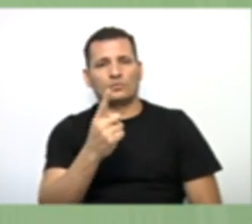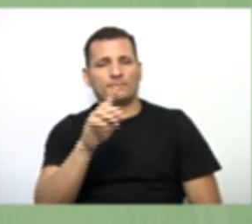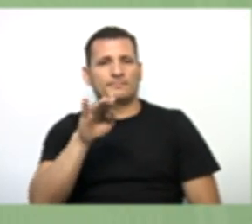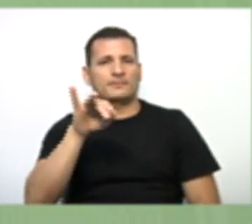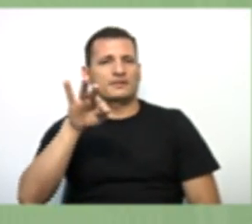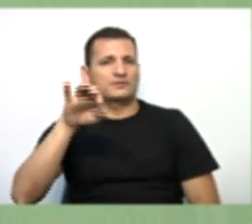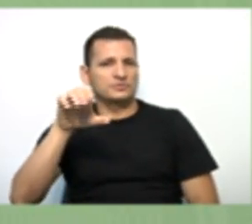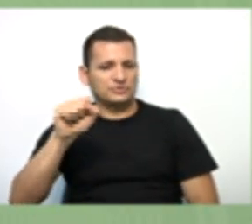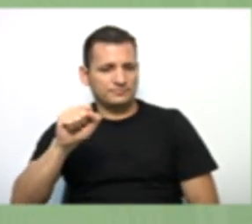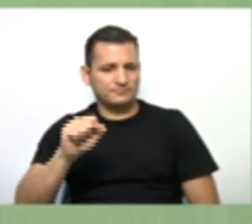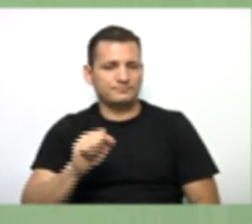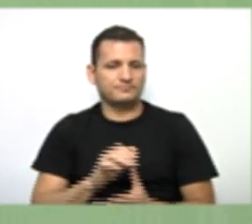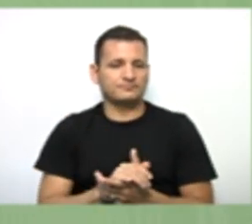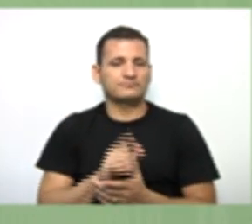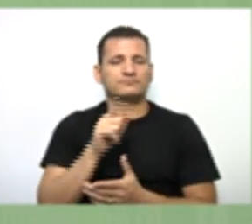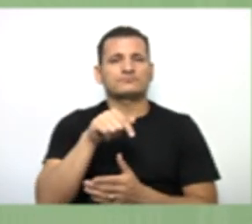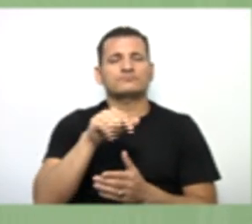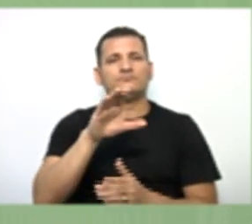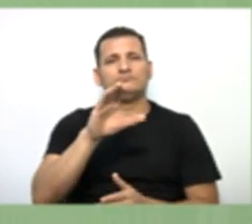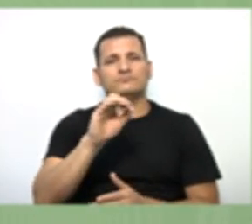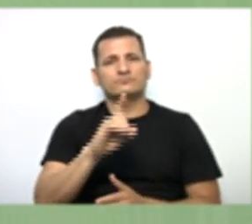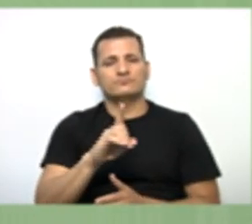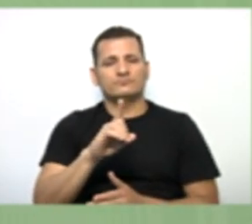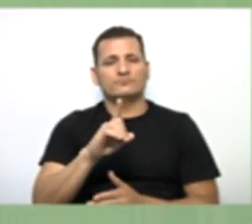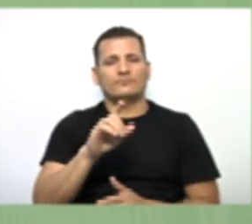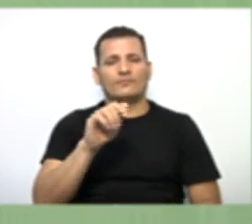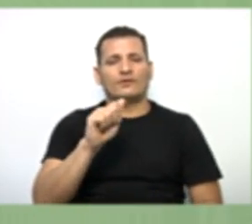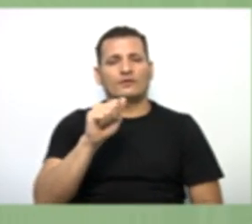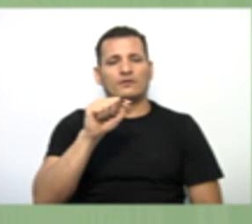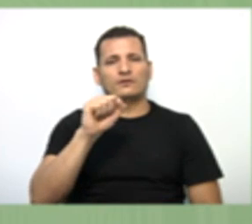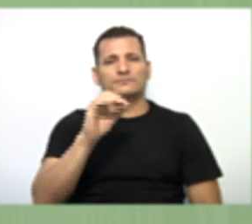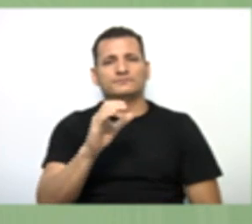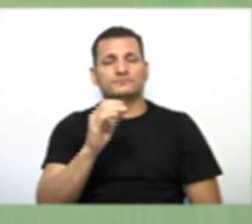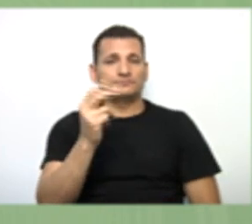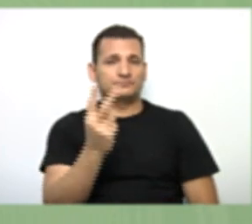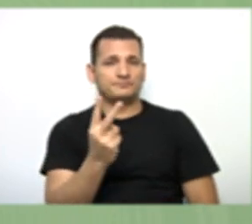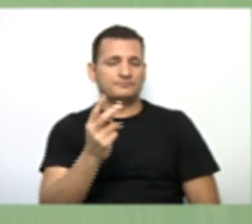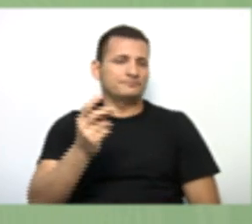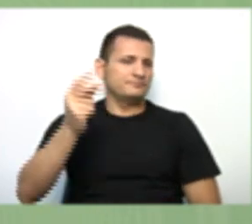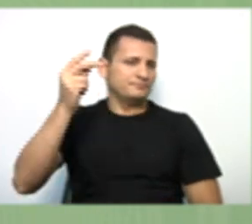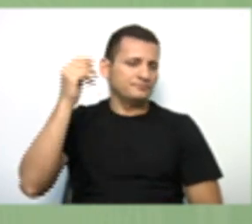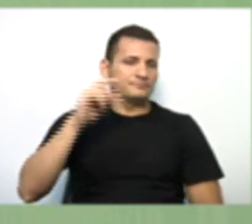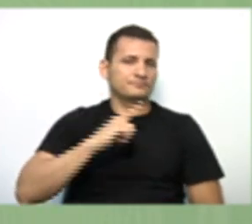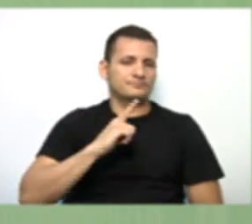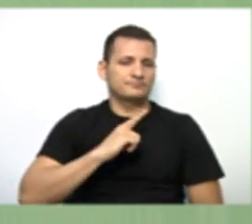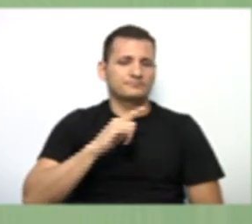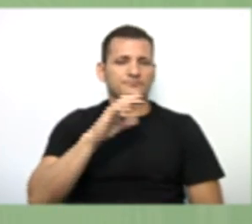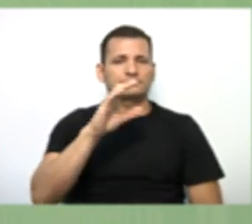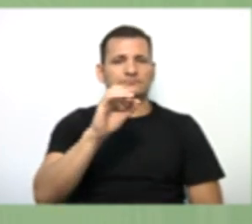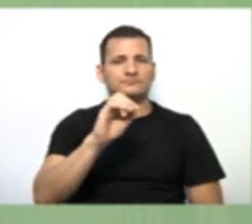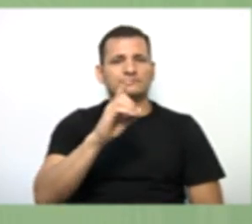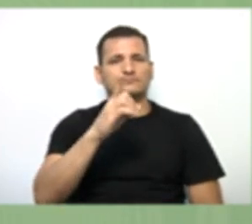Isso é o famoso código ASCII-2. Gente, antigamente nós tínhamos o código ASCII-2, tá?